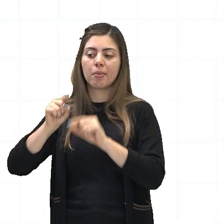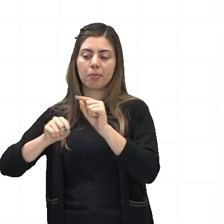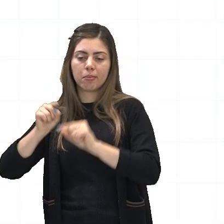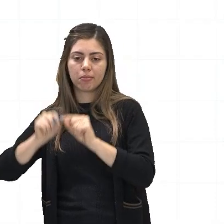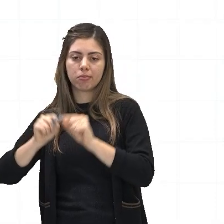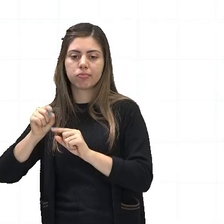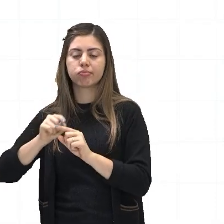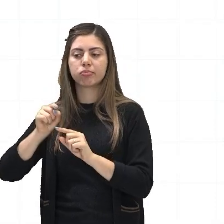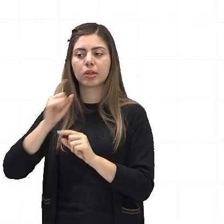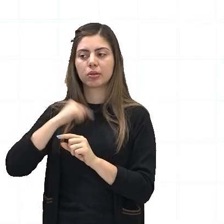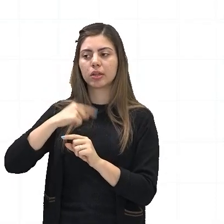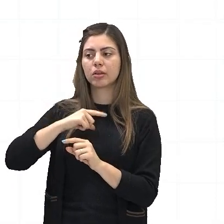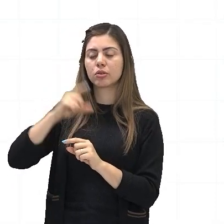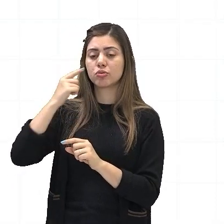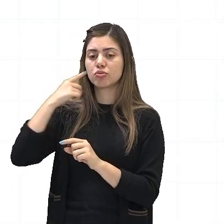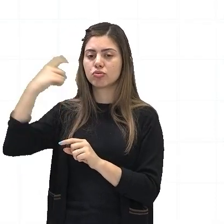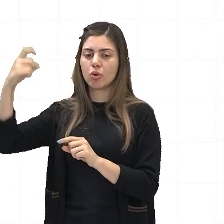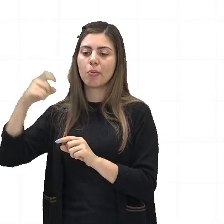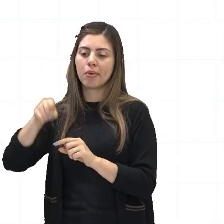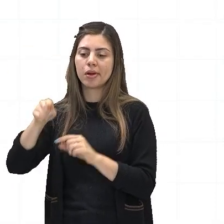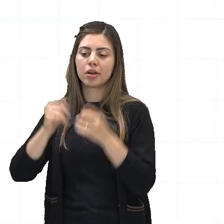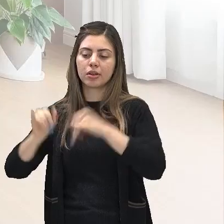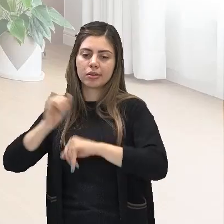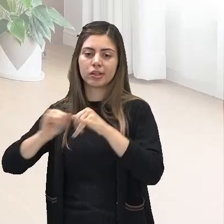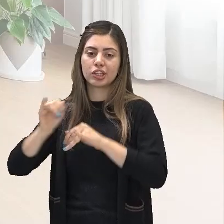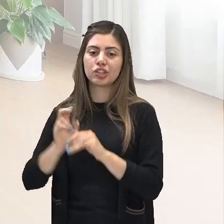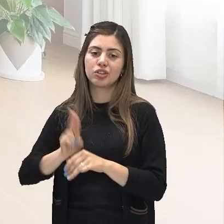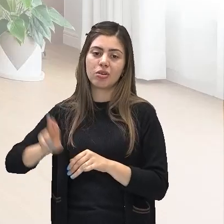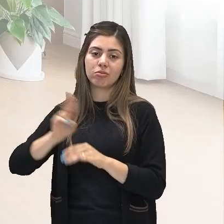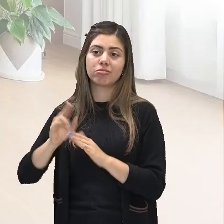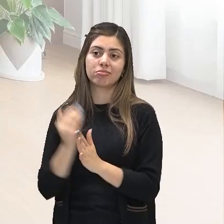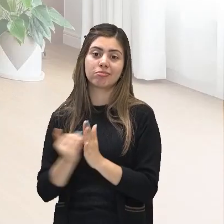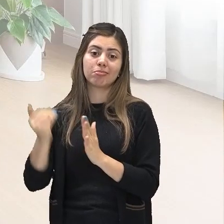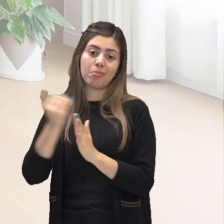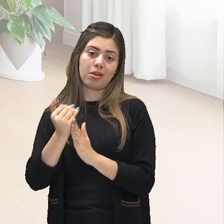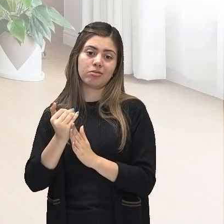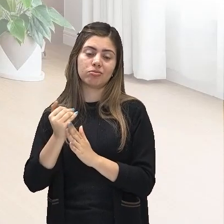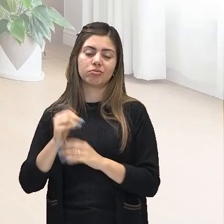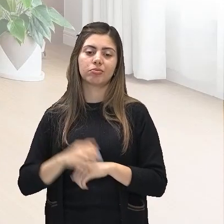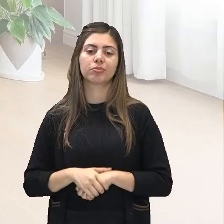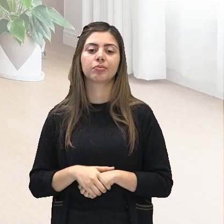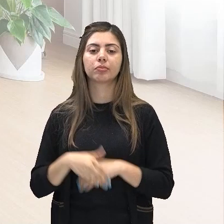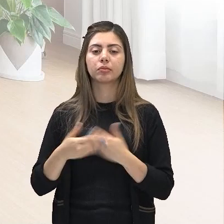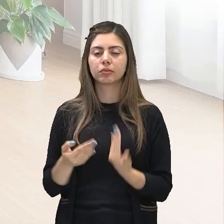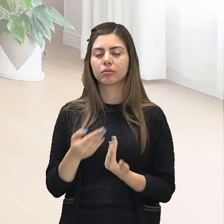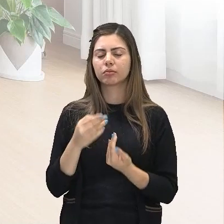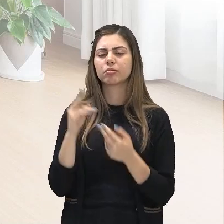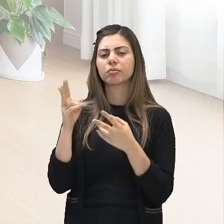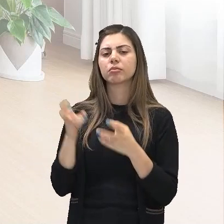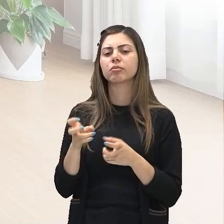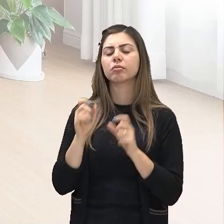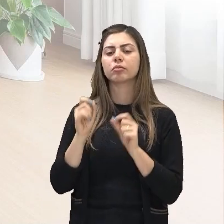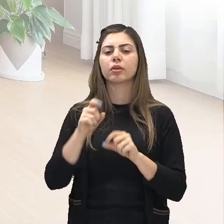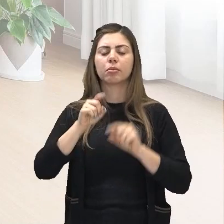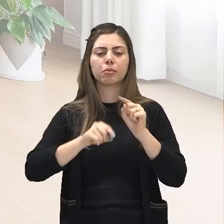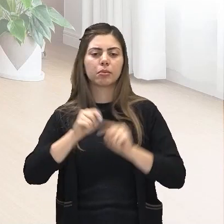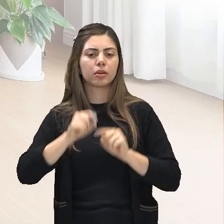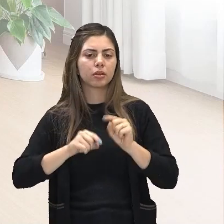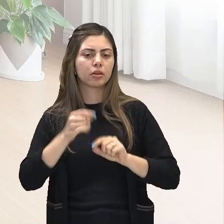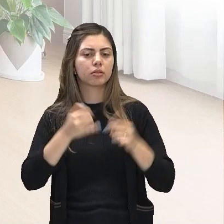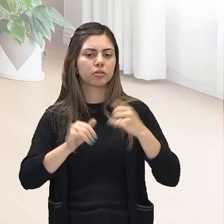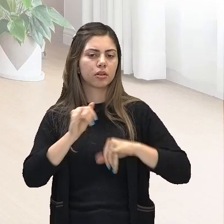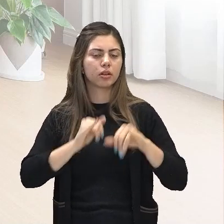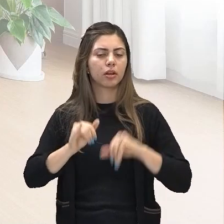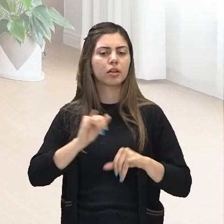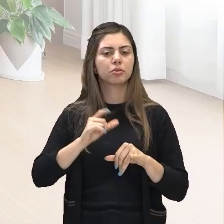um consumo maior de energia elétrica. Então isso é para a gente entender que todos os equipamentos, né, não só esses que a gente viu na imagem, eles vão apresentar